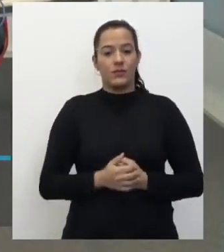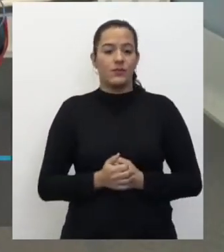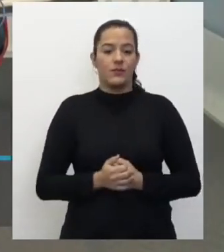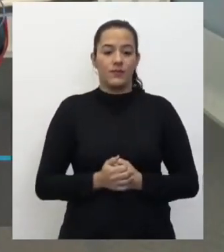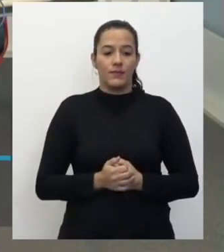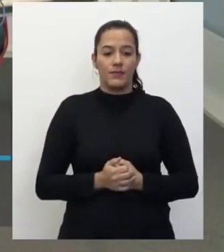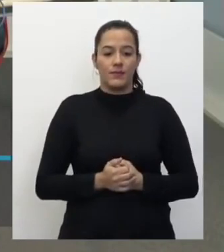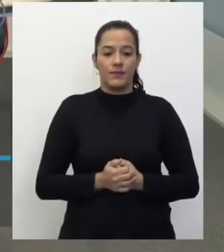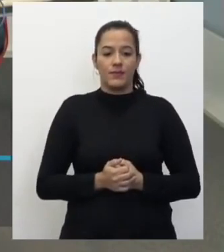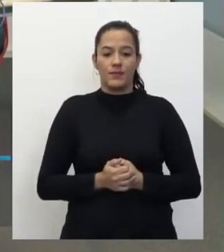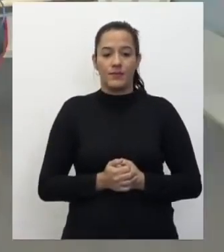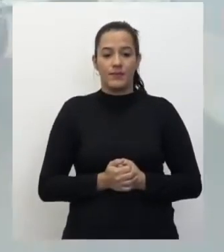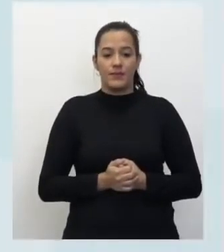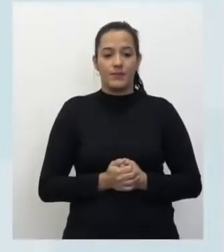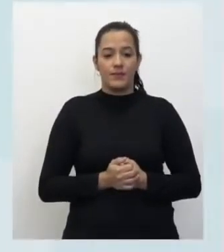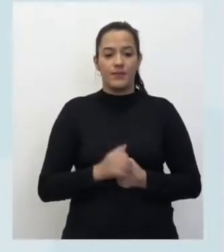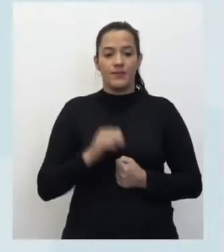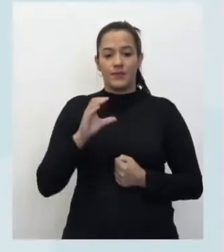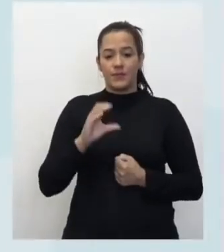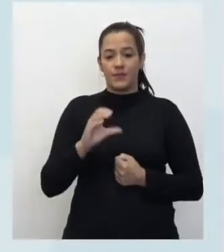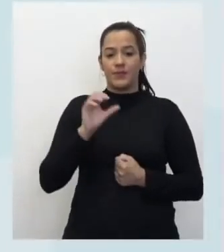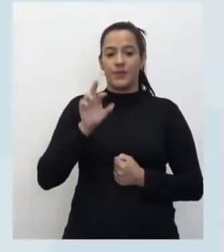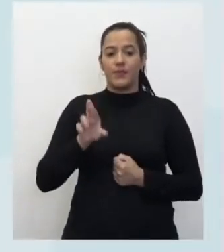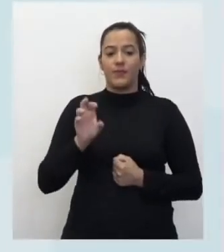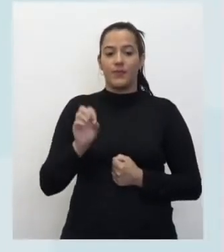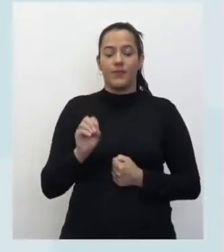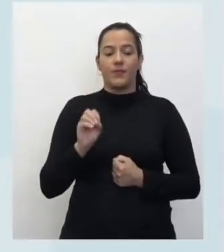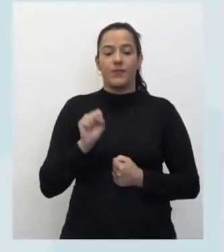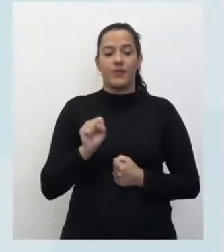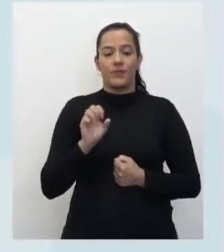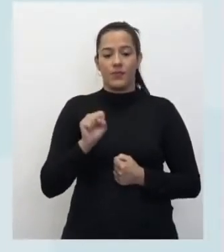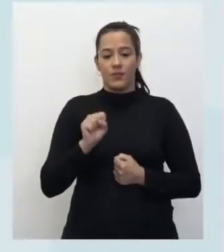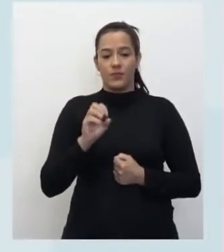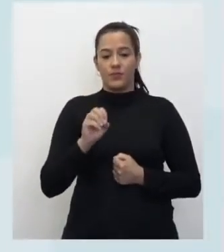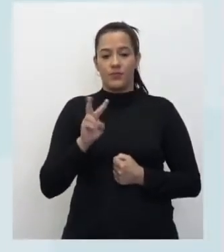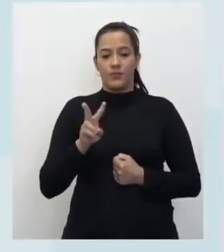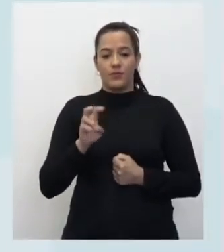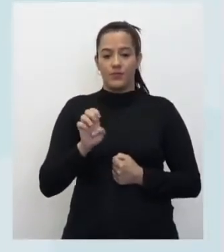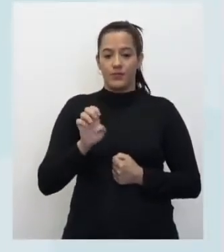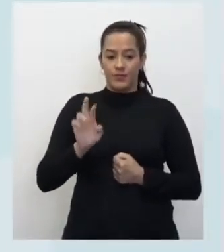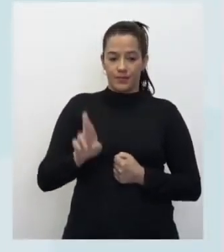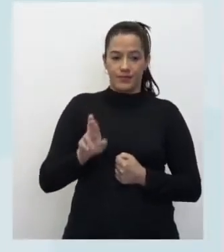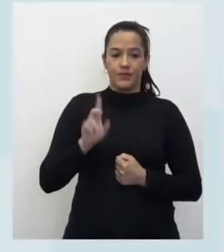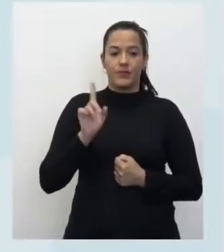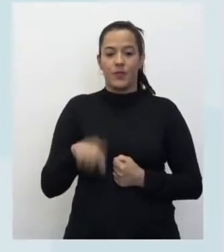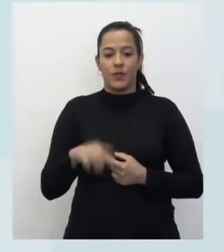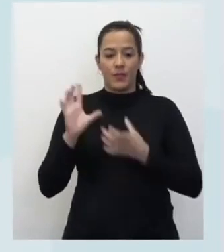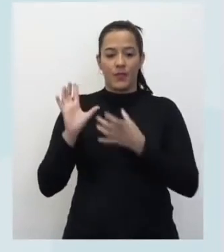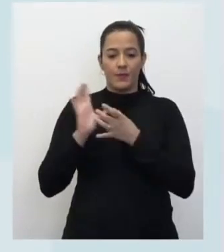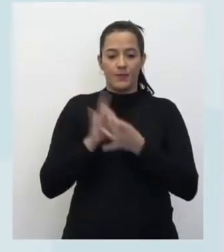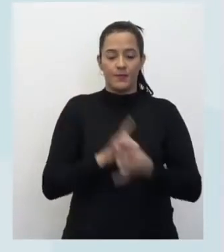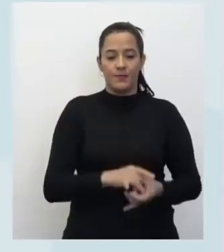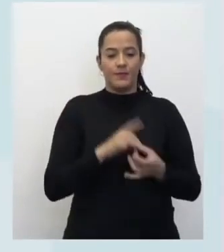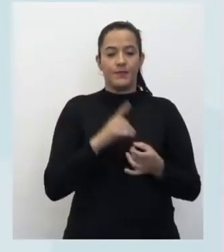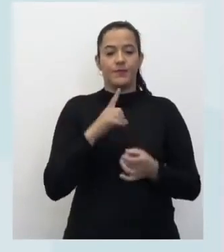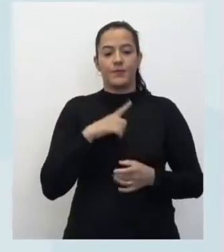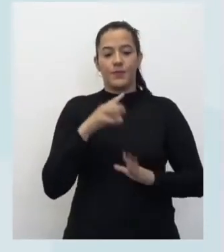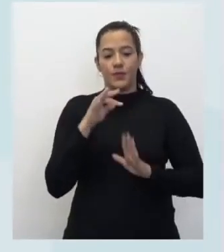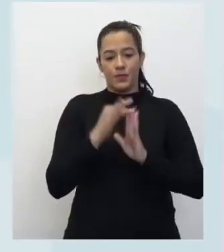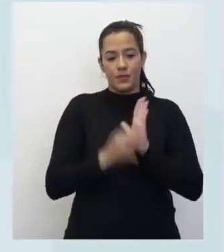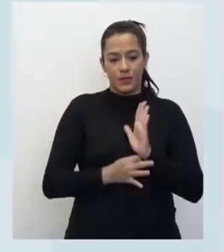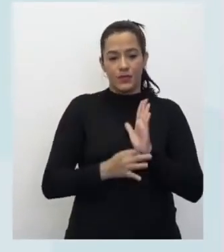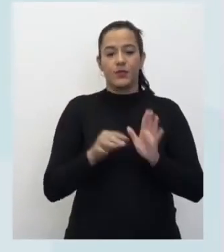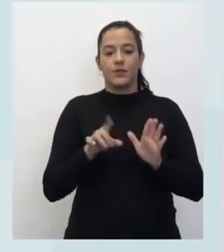bem. Ó. Vamos reconhecer crossover enquanto formato que desenvolve a intertextualidade e, gente, vamos refletir sobre